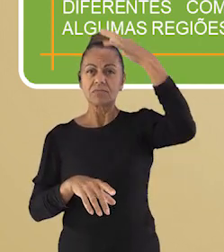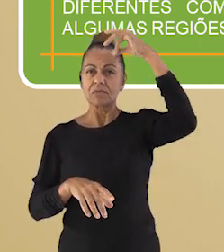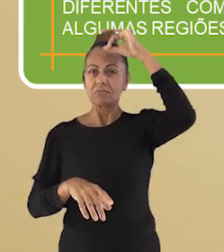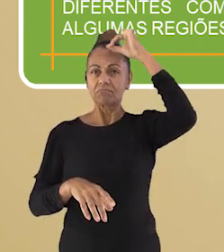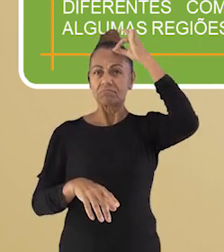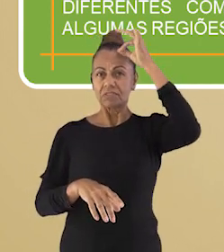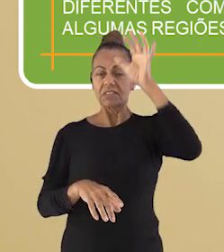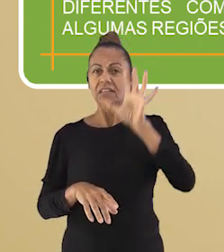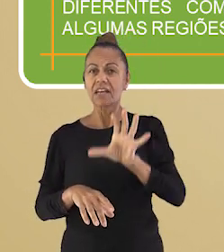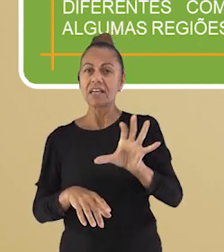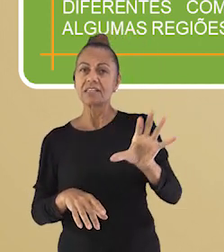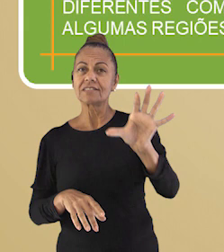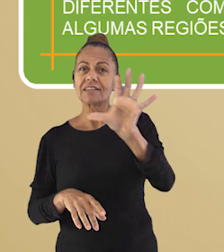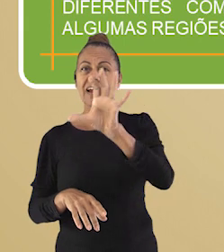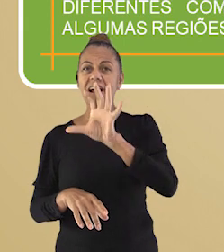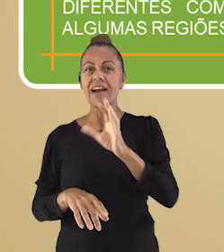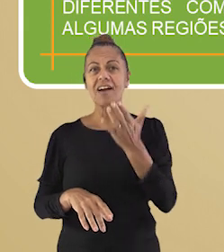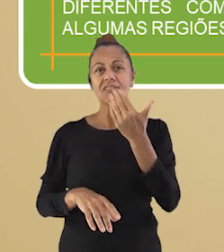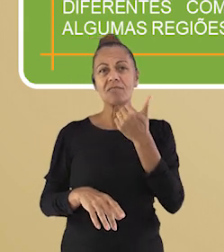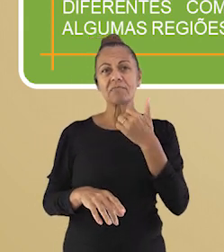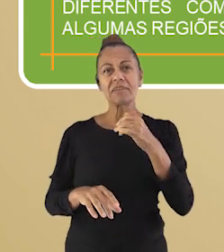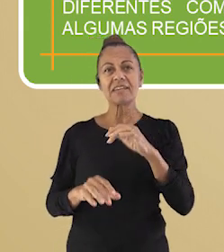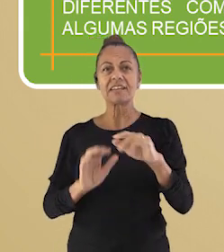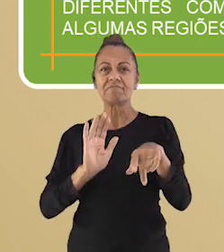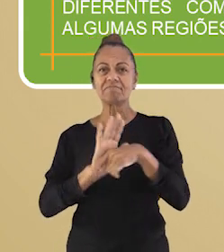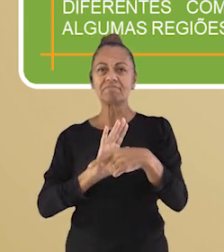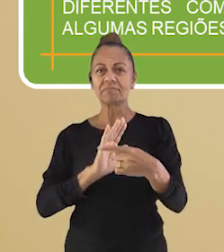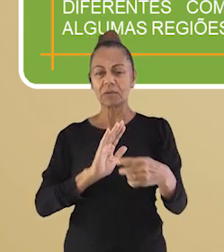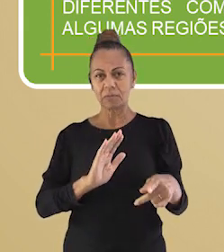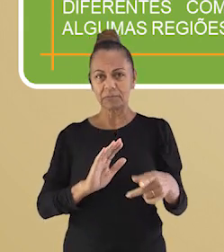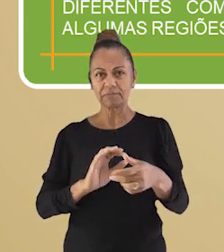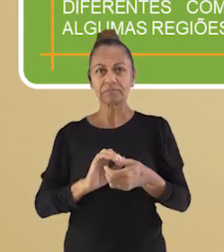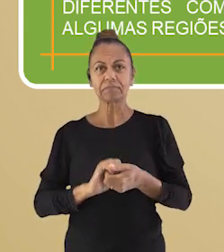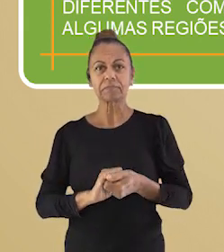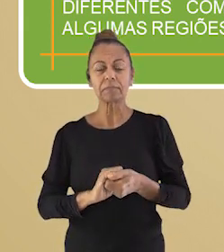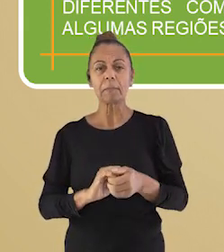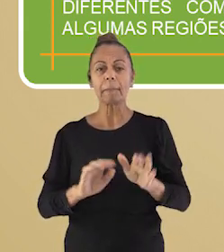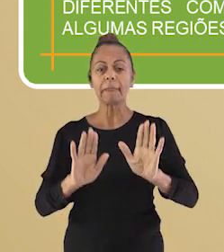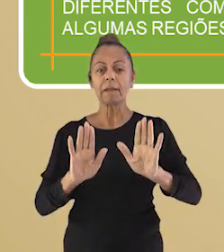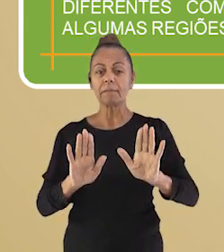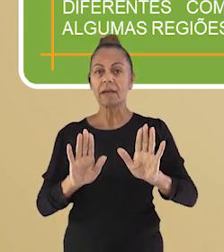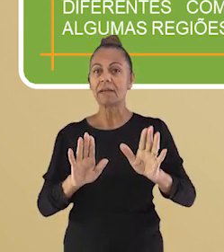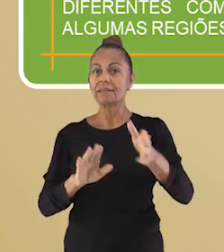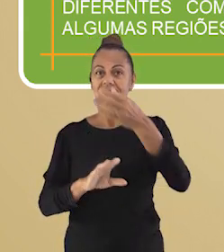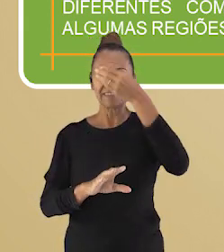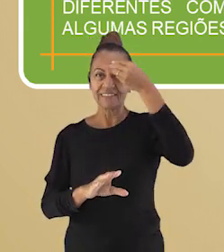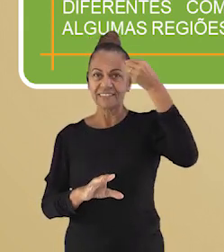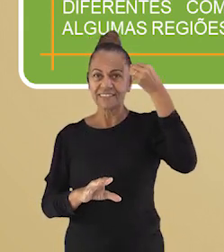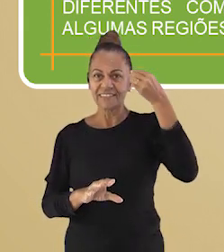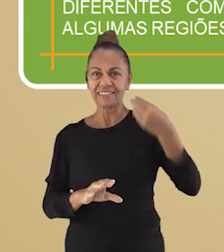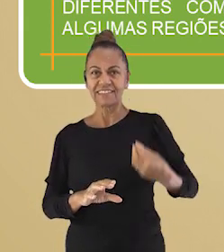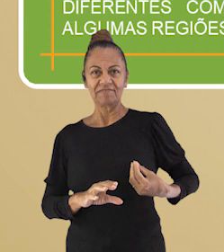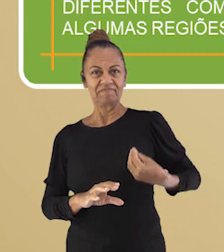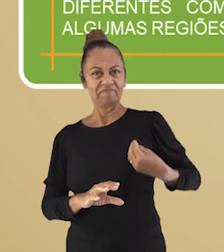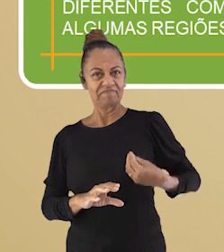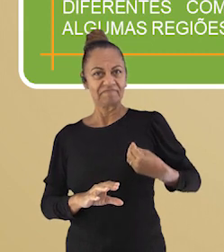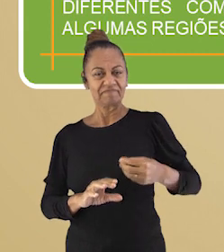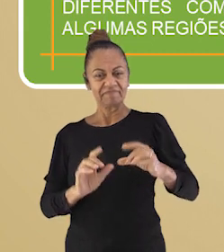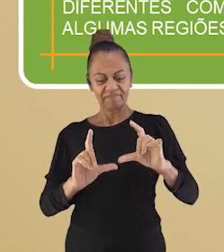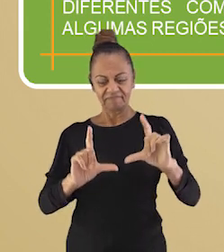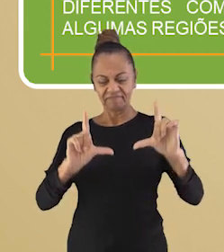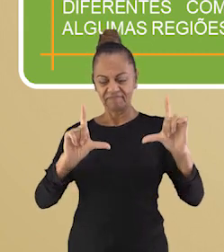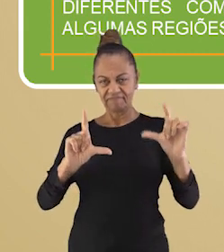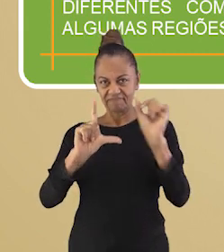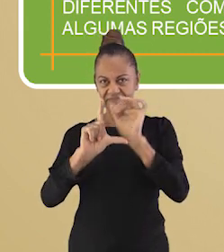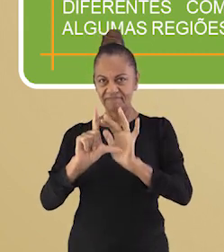Santo. E aos estudantes, não esqueçam de registrar sua presença em nossa aula, apontando a câmera do seu